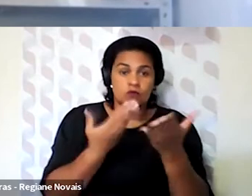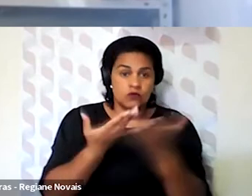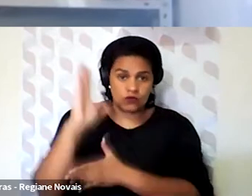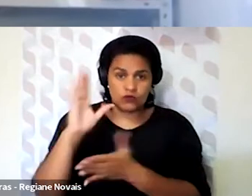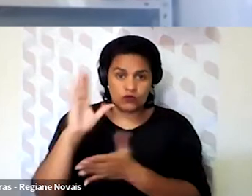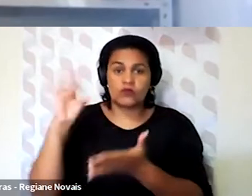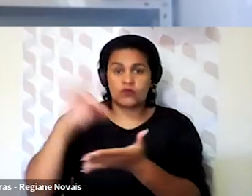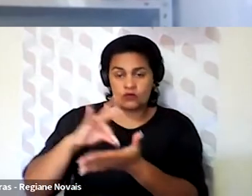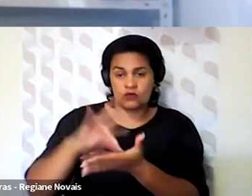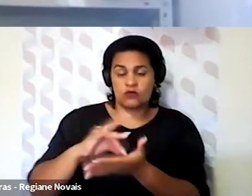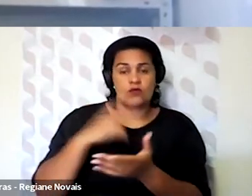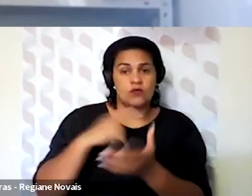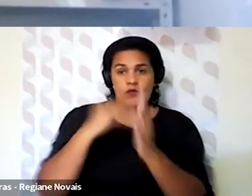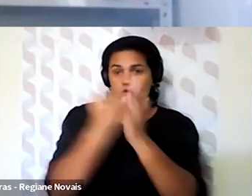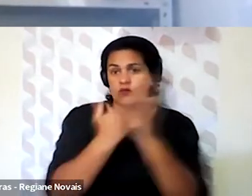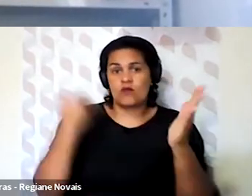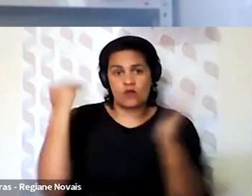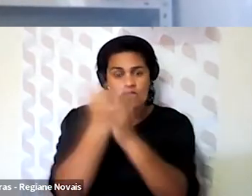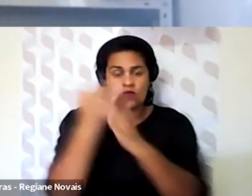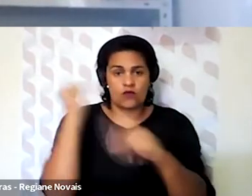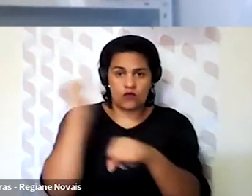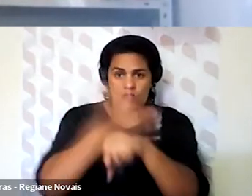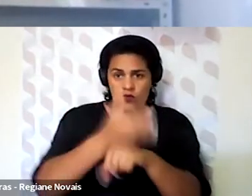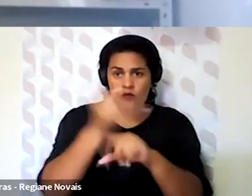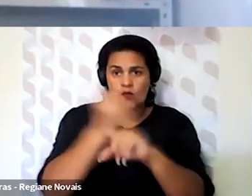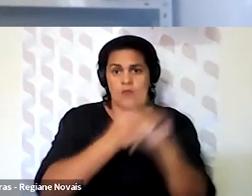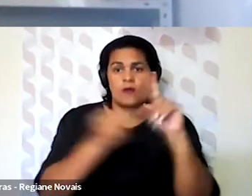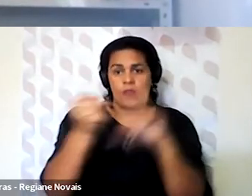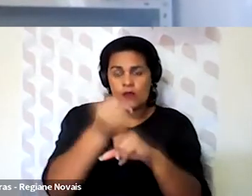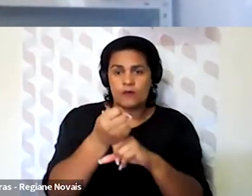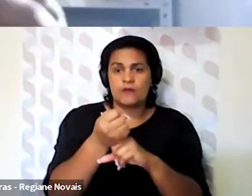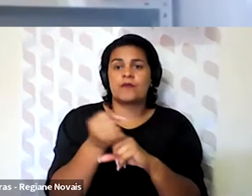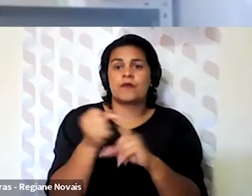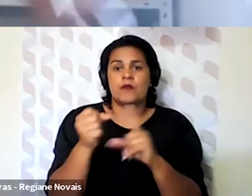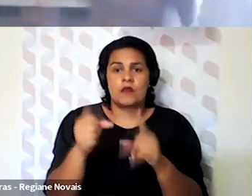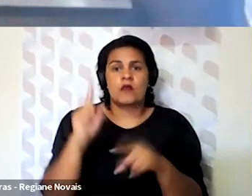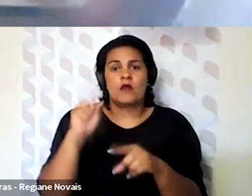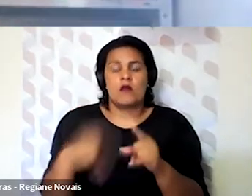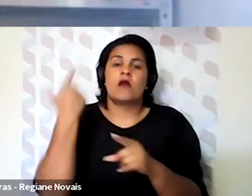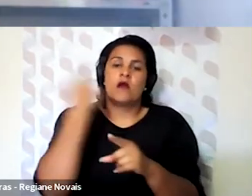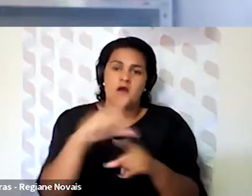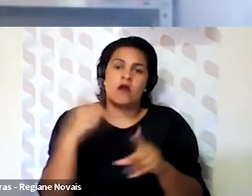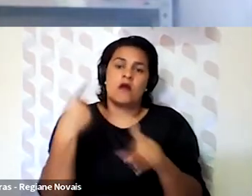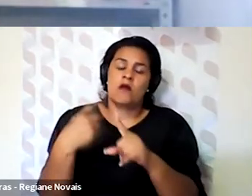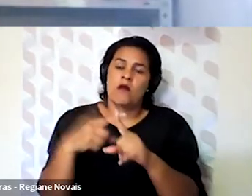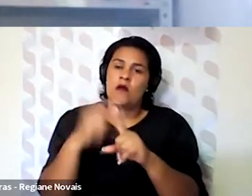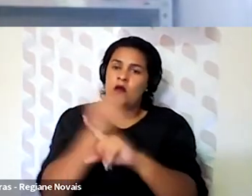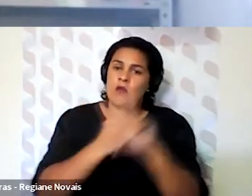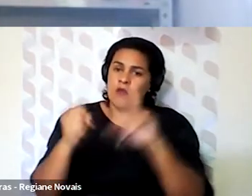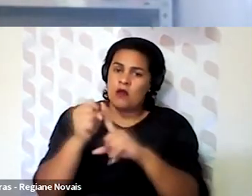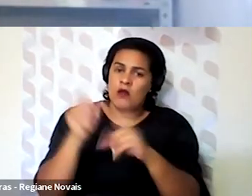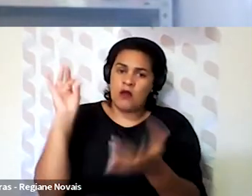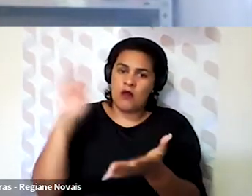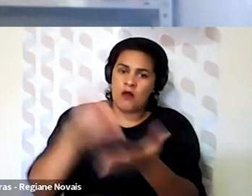o socialismo como alternativa e vence porque o socialismo concreto, o socialismo real, também